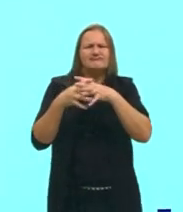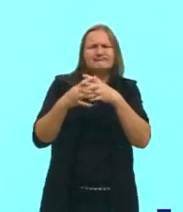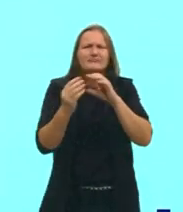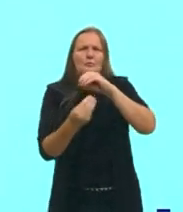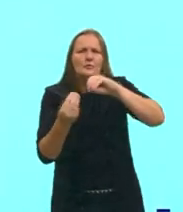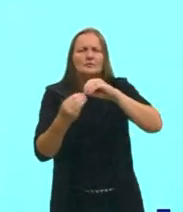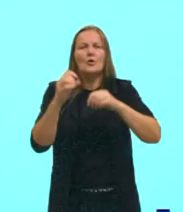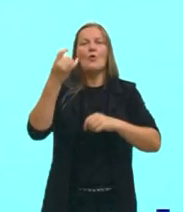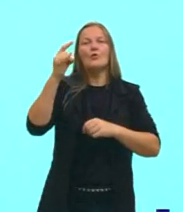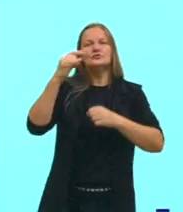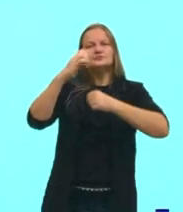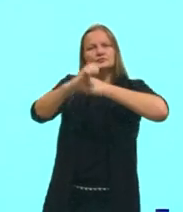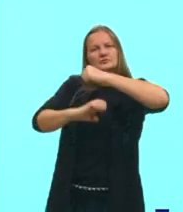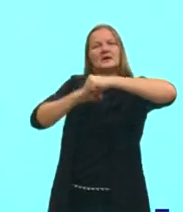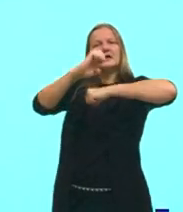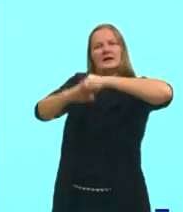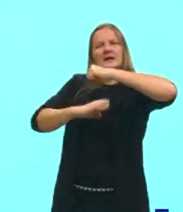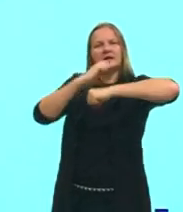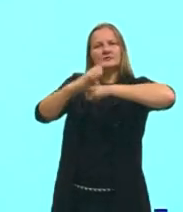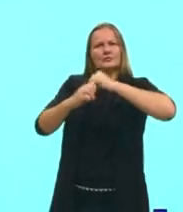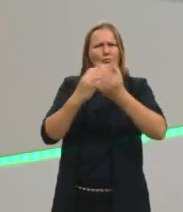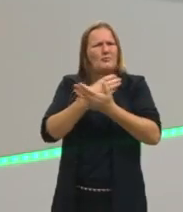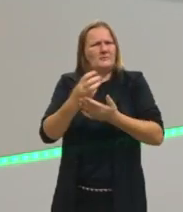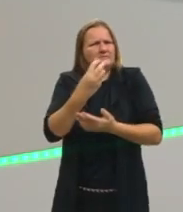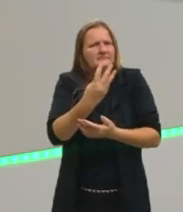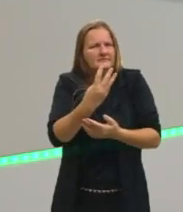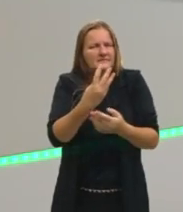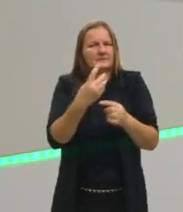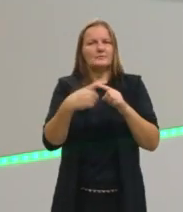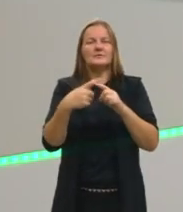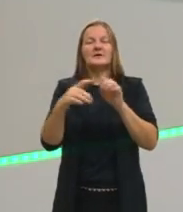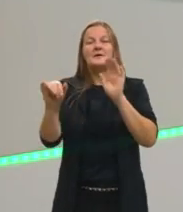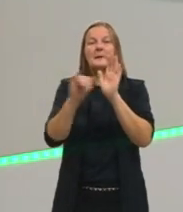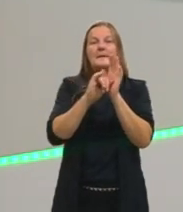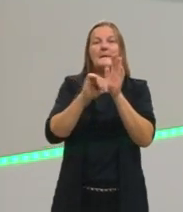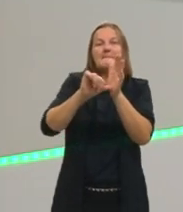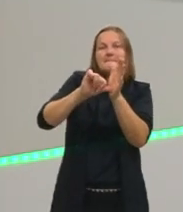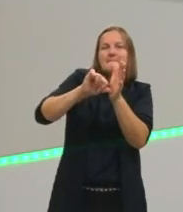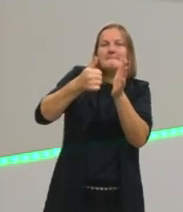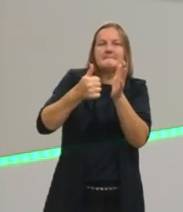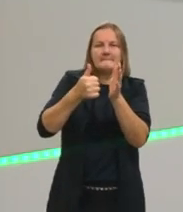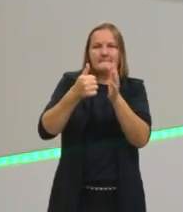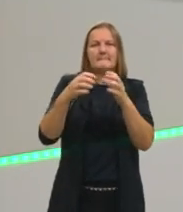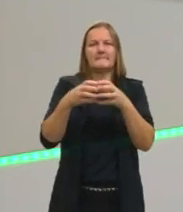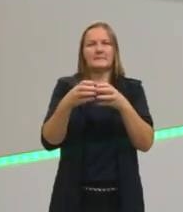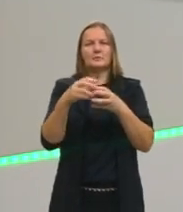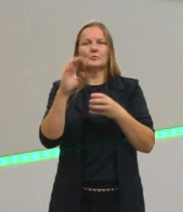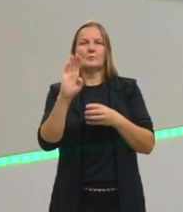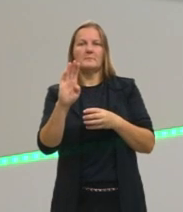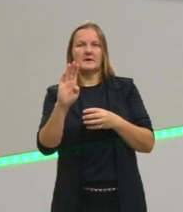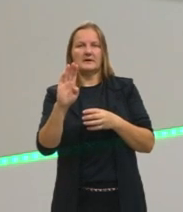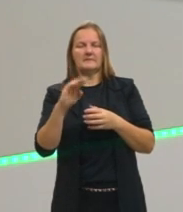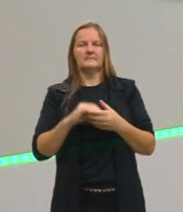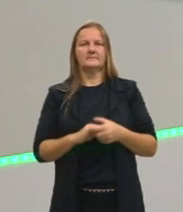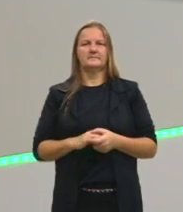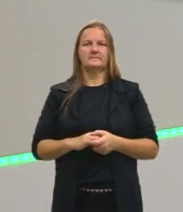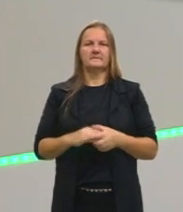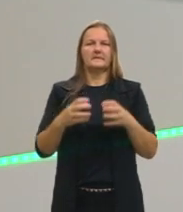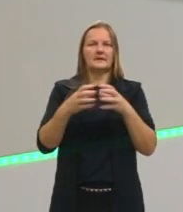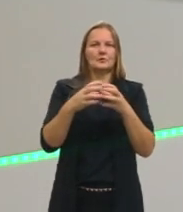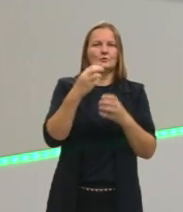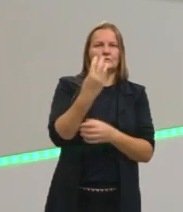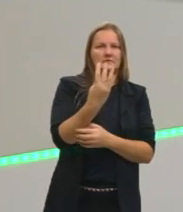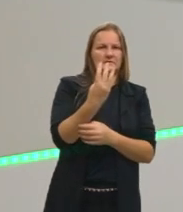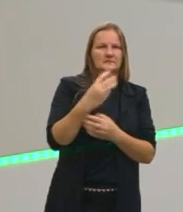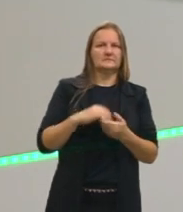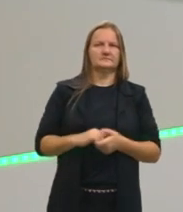último elétron na camada de valência e começa com três mas eu tenho que identificar que é o primeiro da família do grupo bem não que é o grupo ter esse na